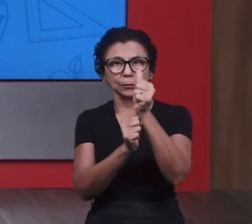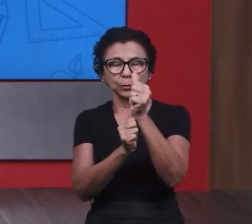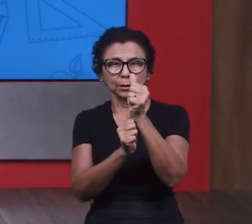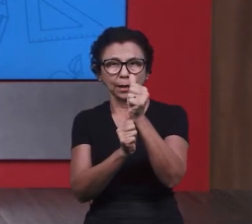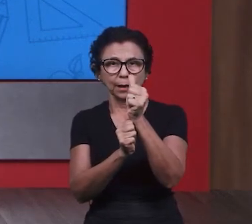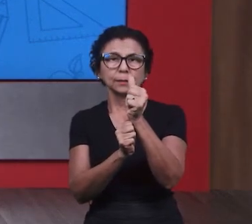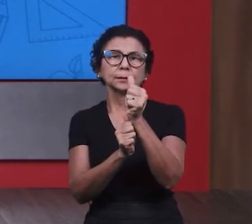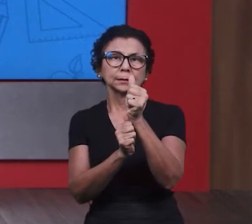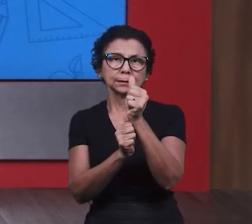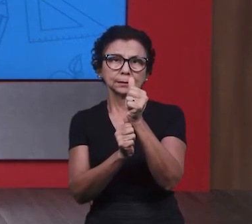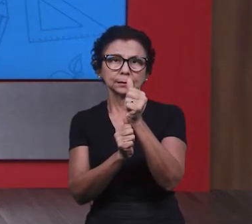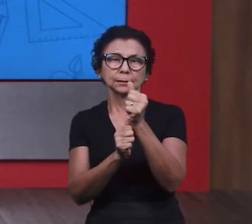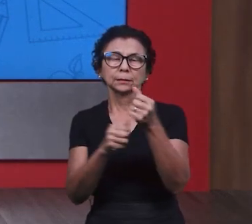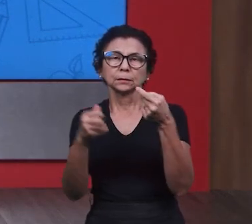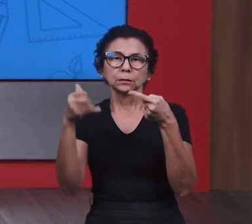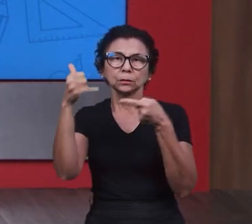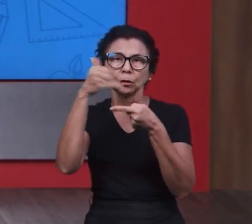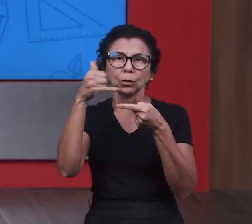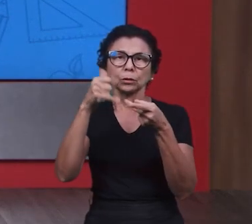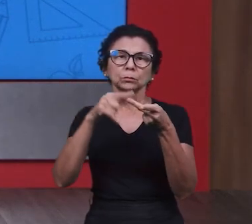gorduras, lipídios,